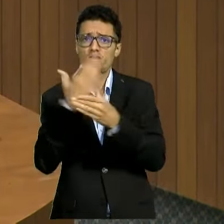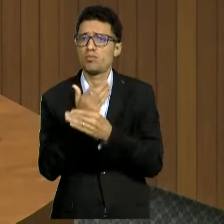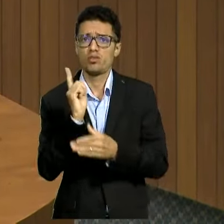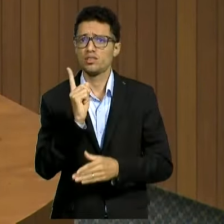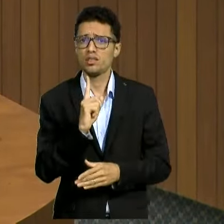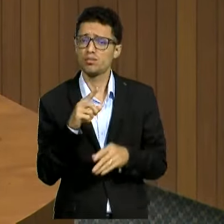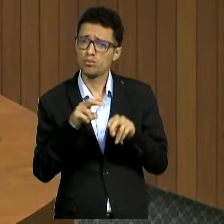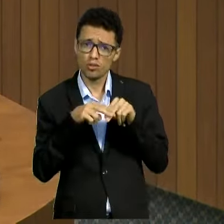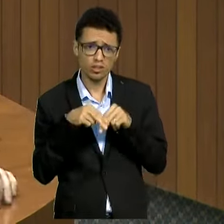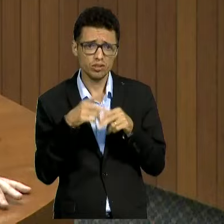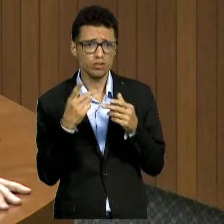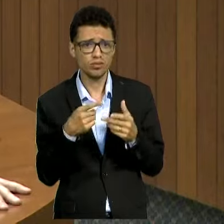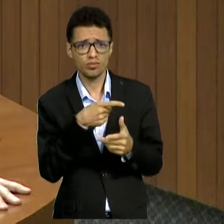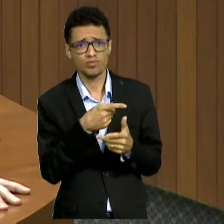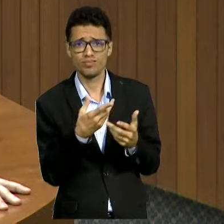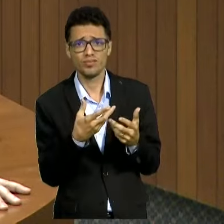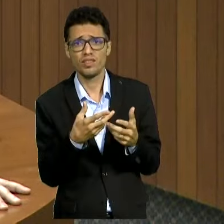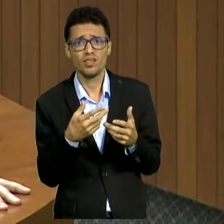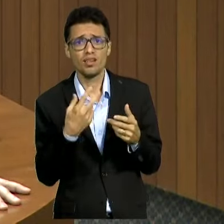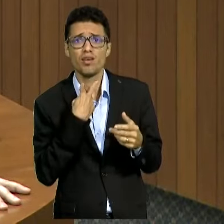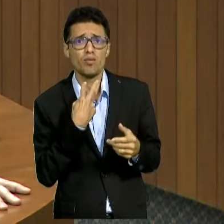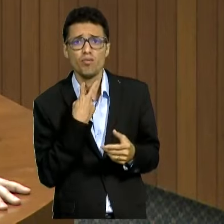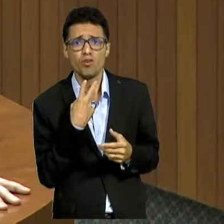esta casa, e peço ainda à casa,